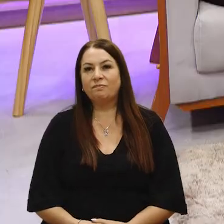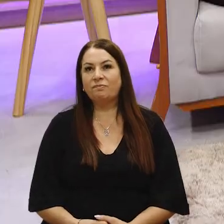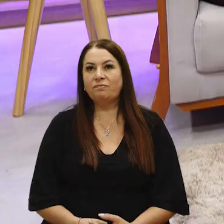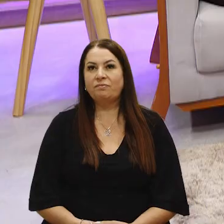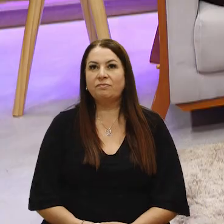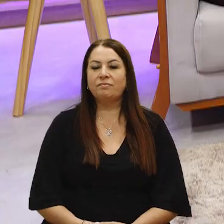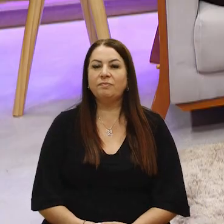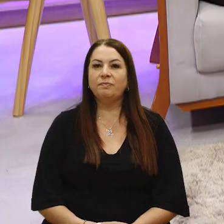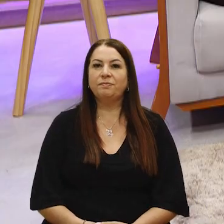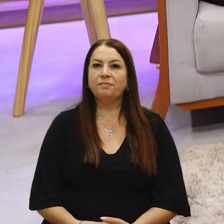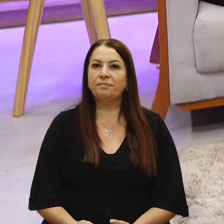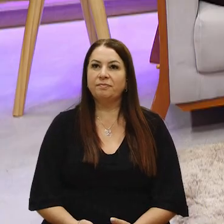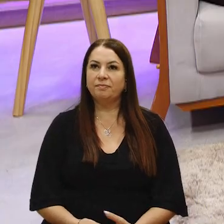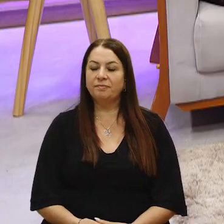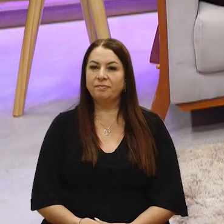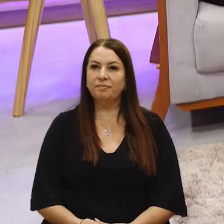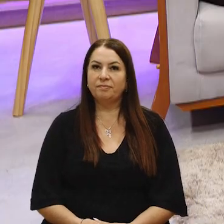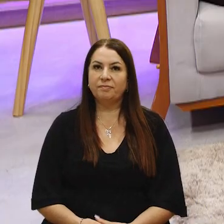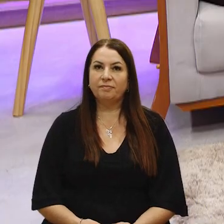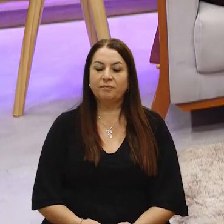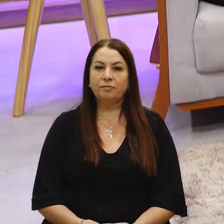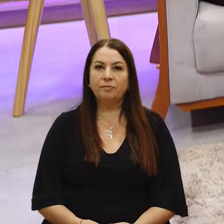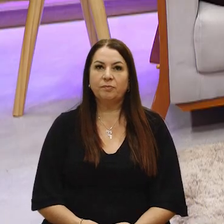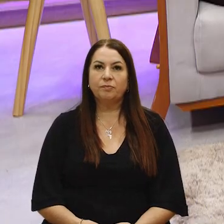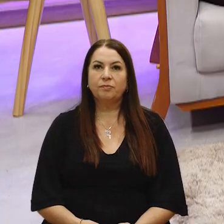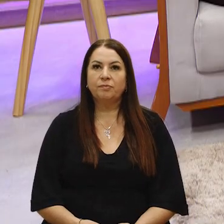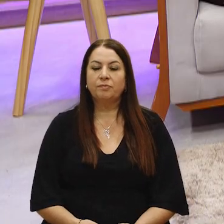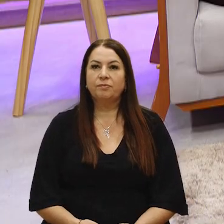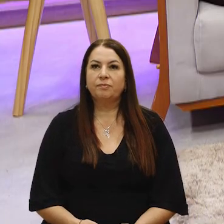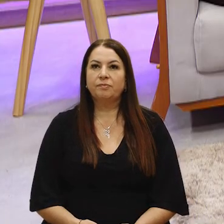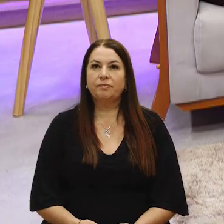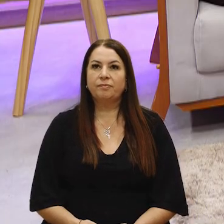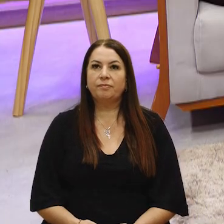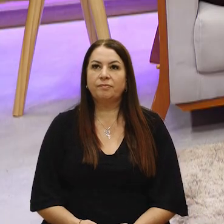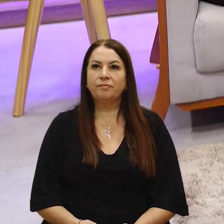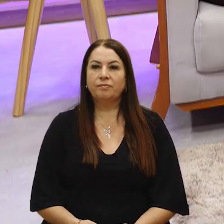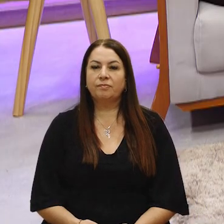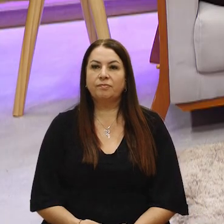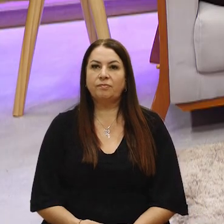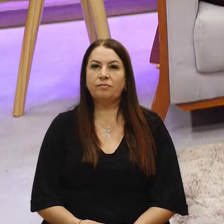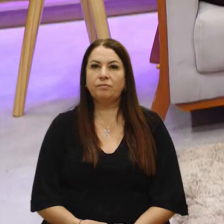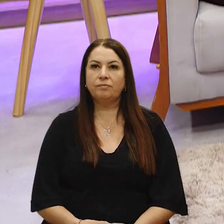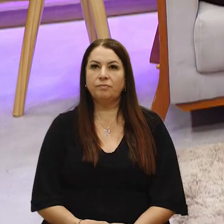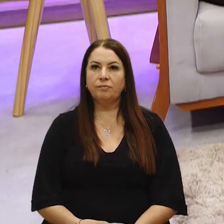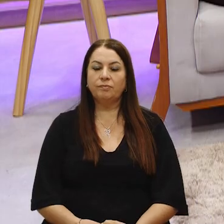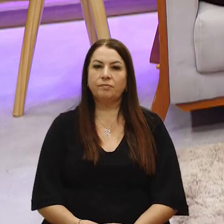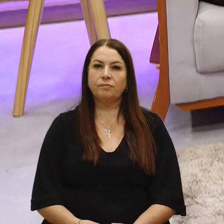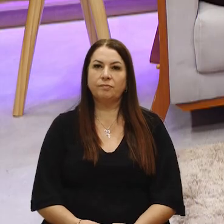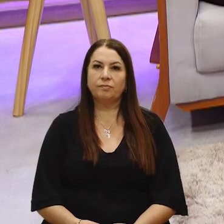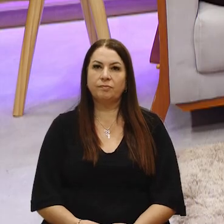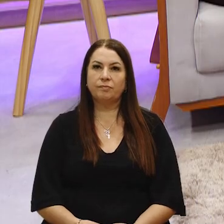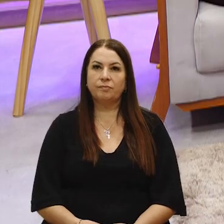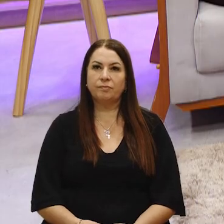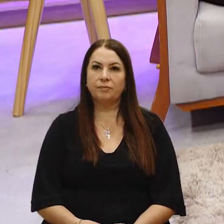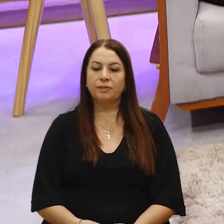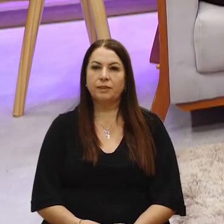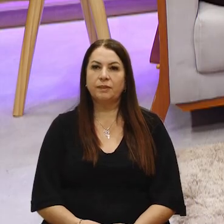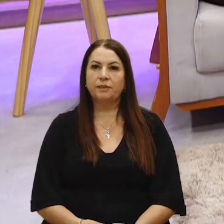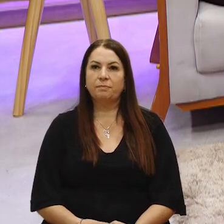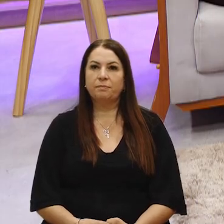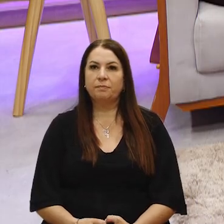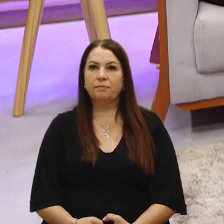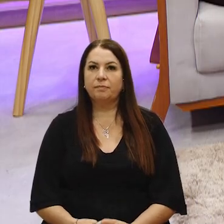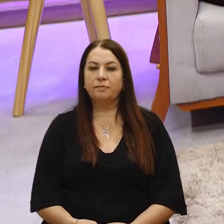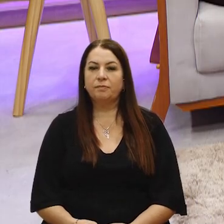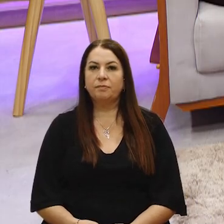lipedema? Primeiramente, Cris, então, muito obrigada pelo convite de estar aqui abordando sobre esse tema, que é a minha prática do dia a dia também,